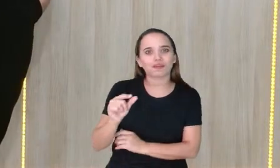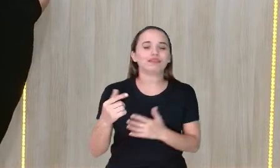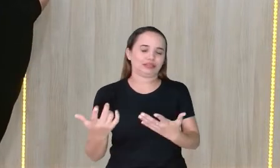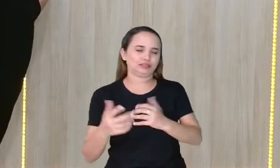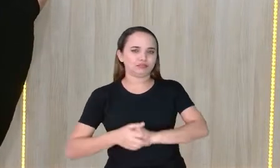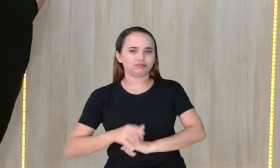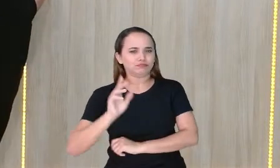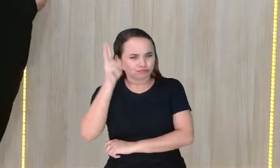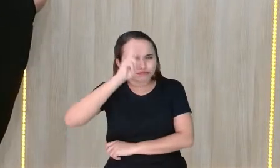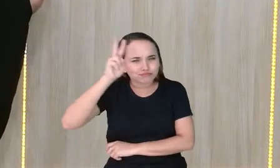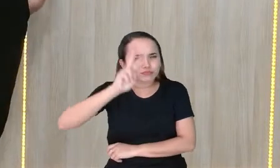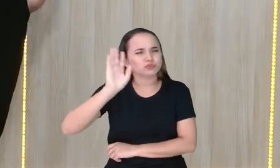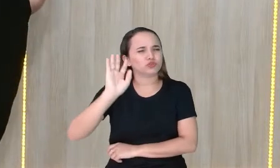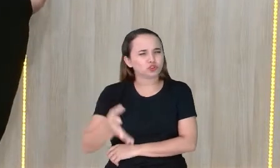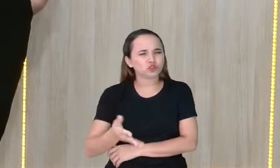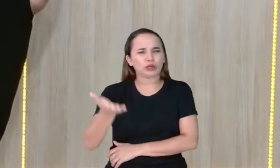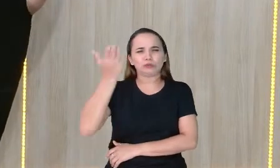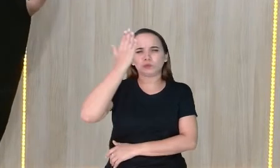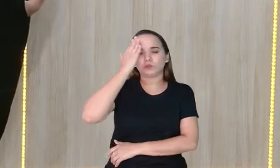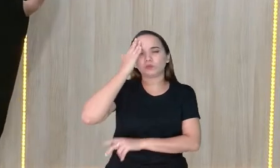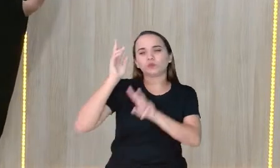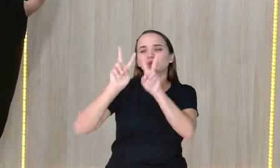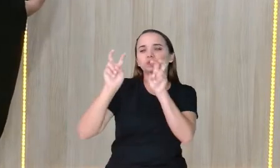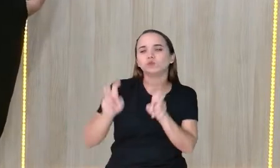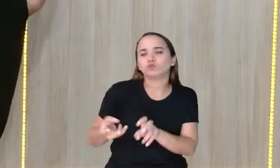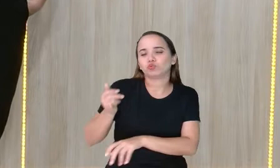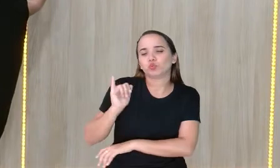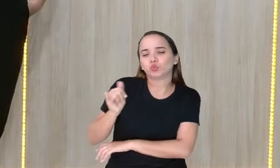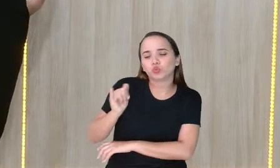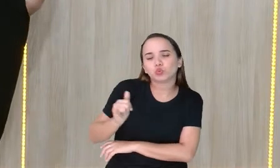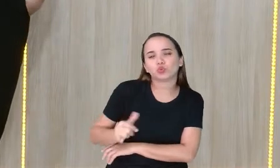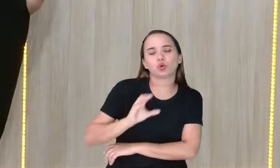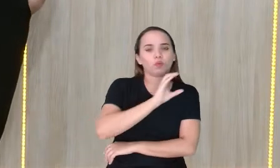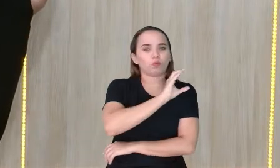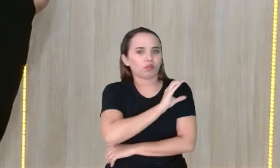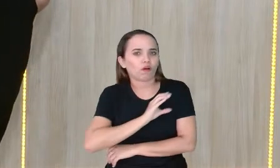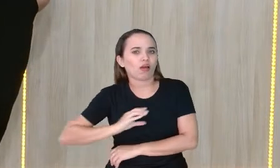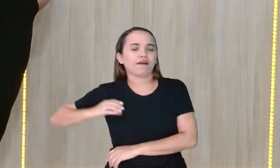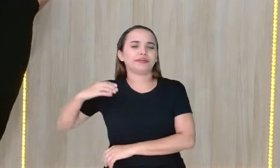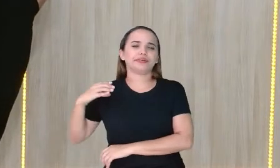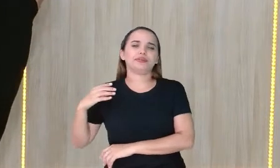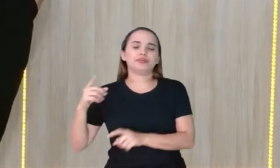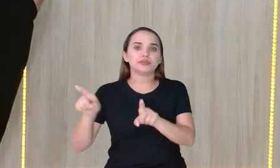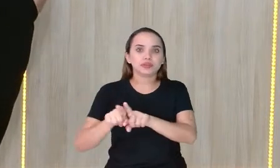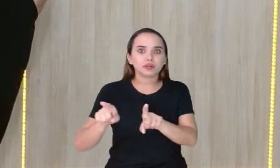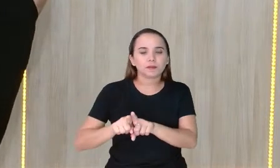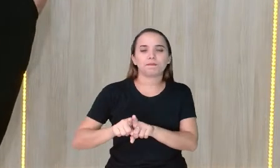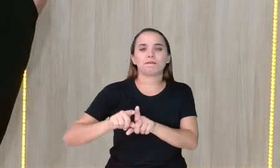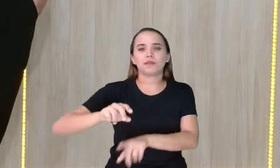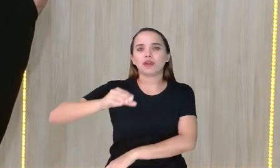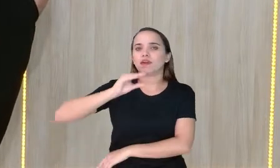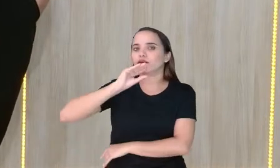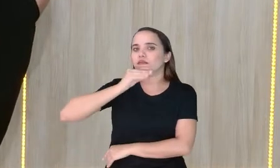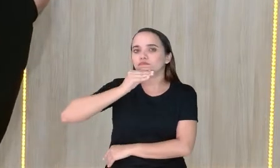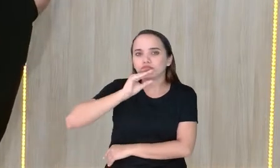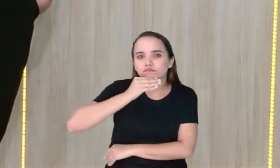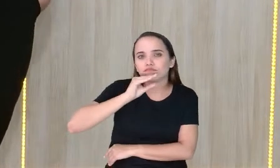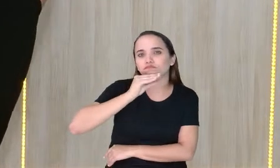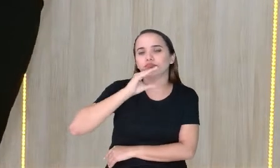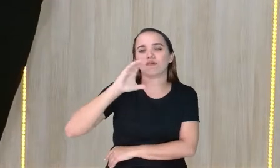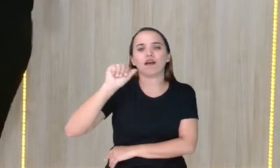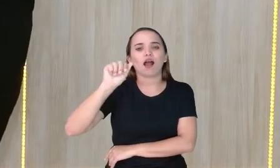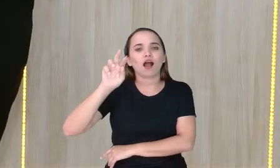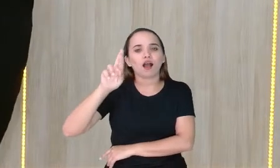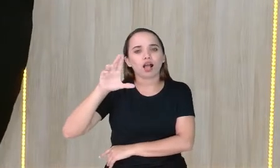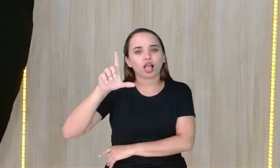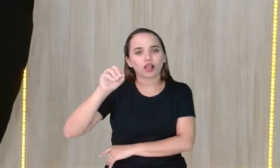pouquinho sobre conto, leu um conto de Clarice Lispector, leu outro de Carlos Drummond de Andrade, e hoje a gente vai ver